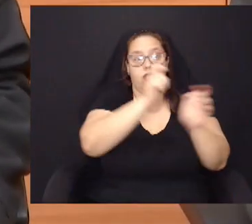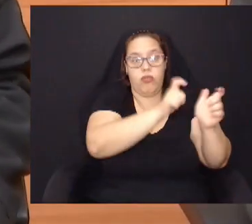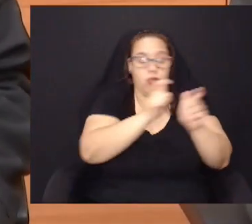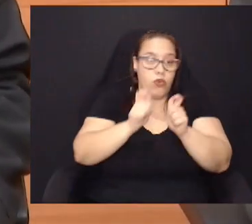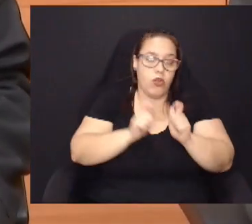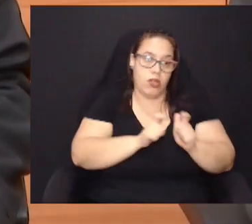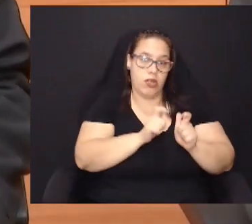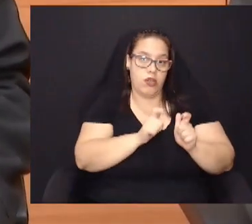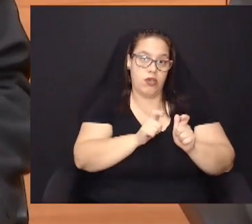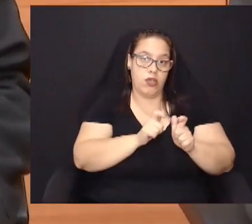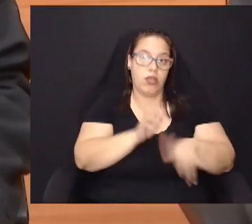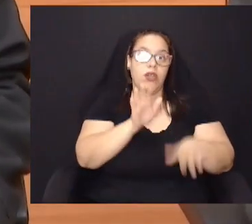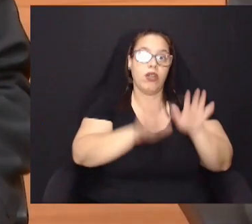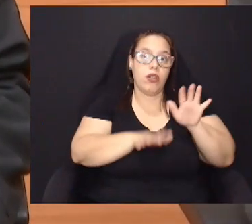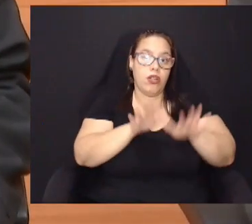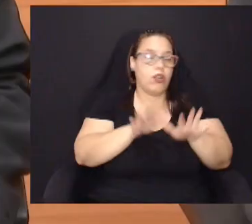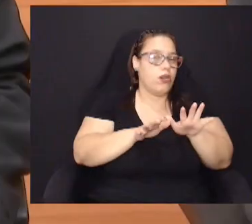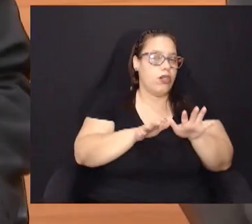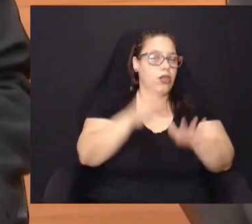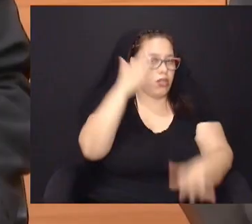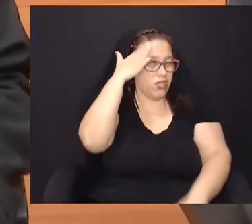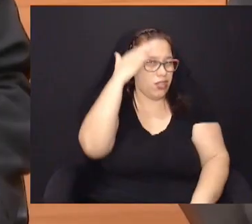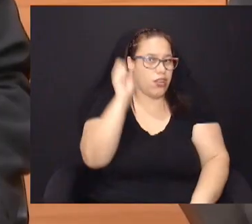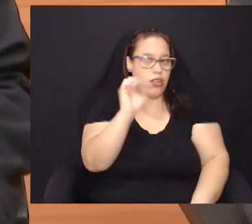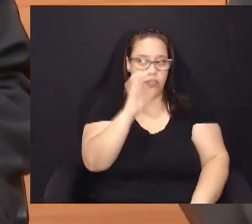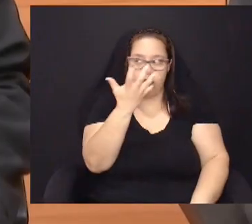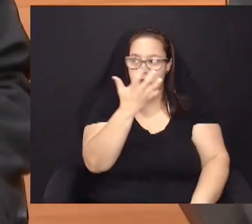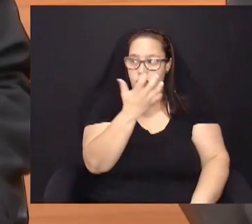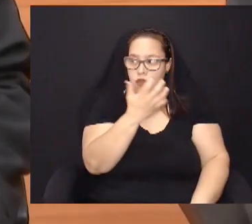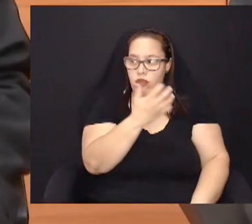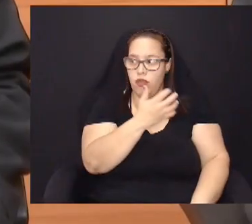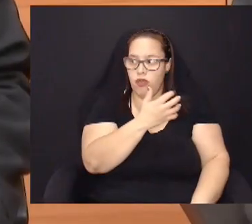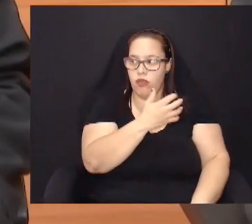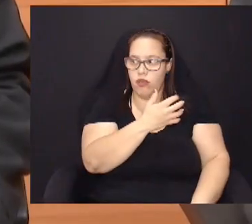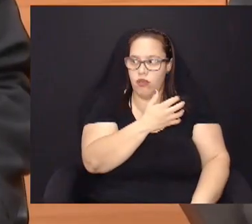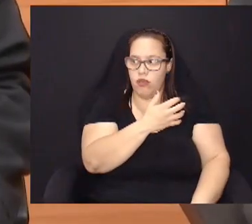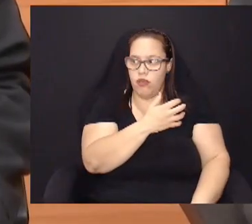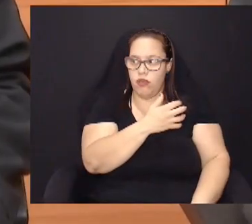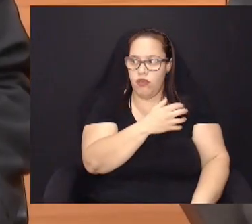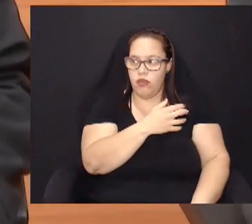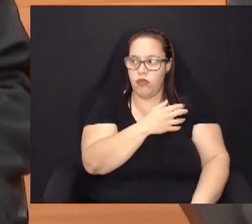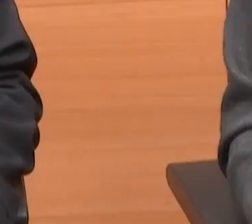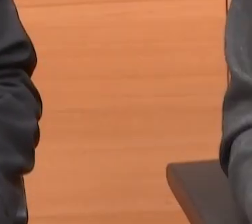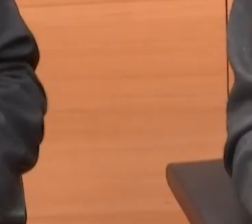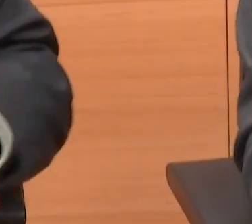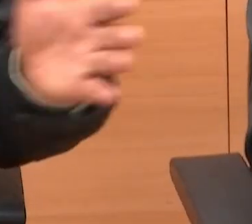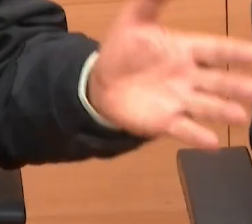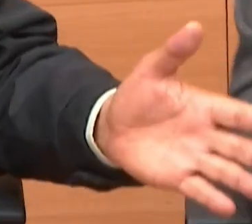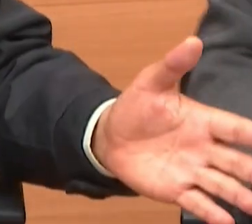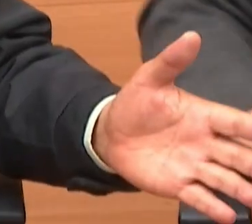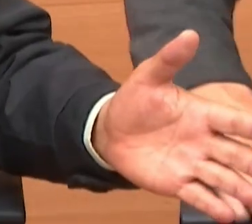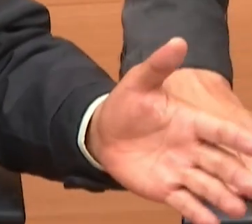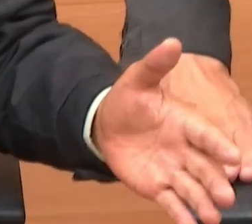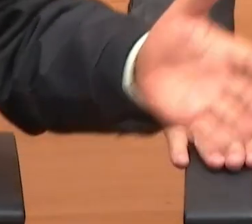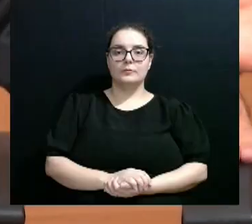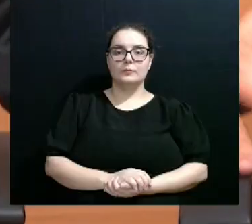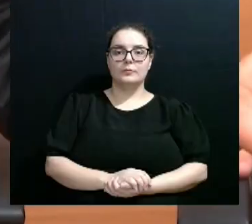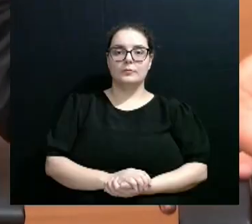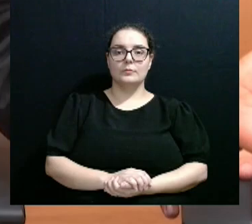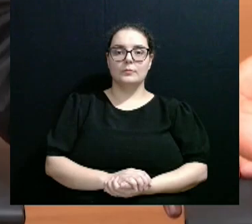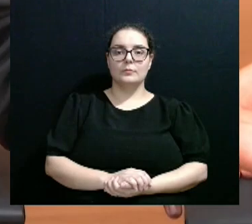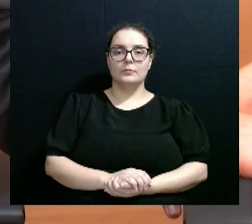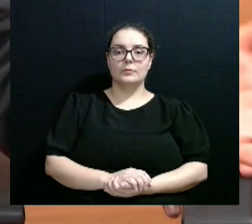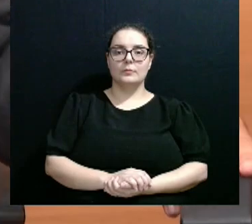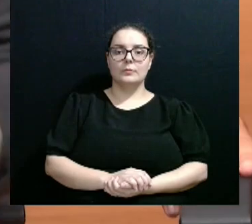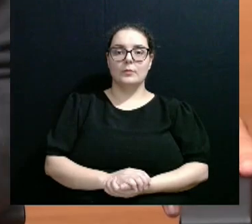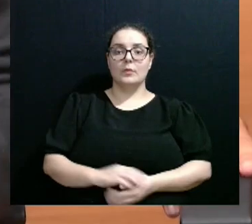porque geralmente às vezes a gente sabe que acontece, né? Até mesmo dos dois lados, né? Vamos dizer assim, às vezes a guarda ela chega